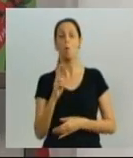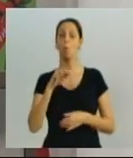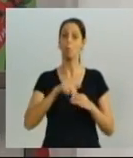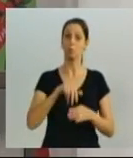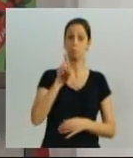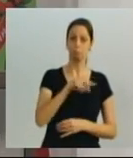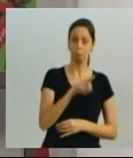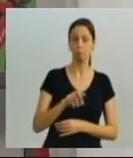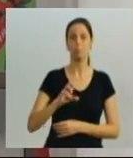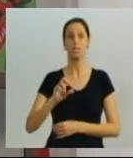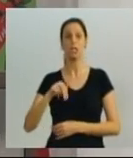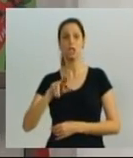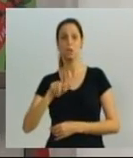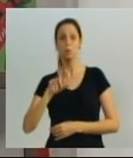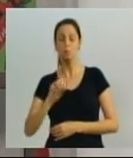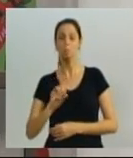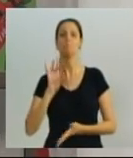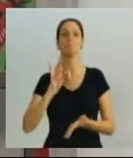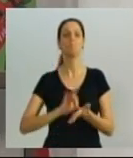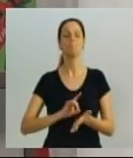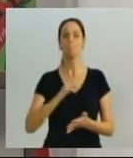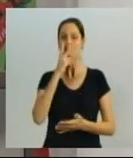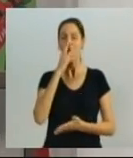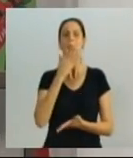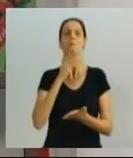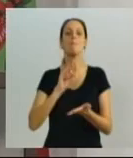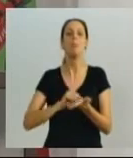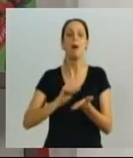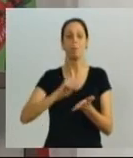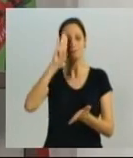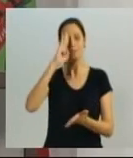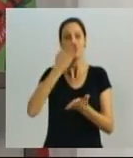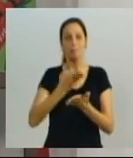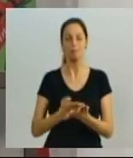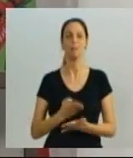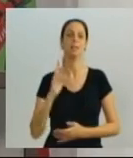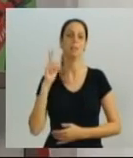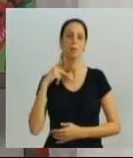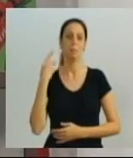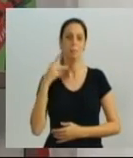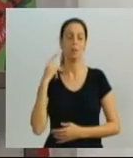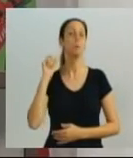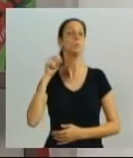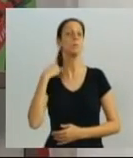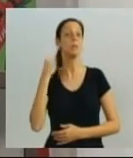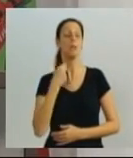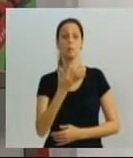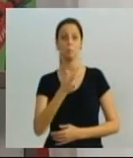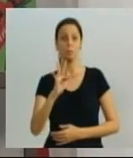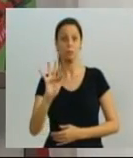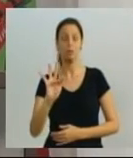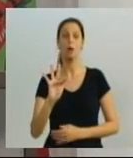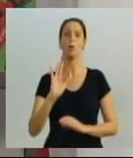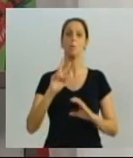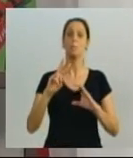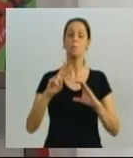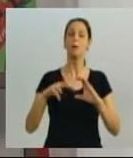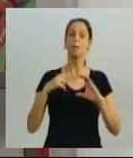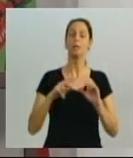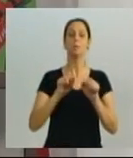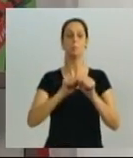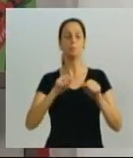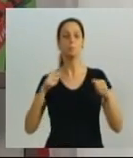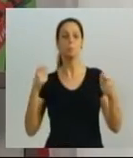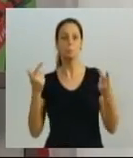política. Estamos todos em descrédito. Todos em descrédito. Do Senado Federal, a Câmara da Assembleia Legislativa e